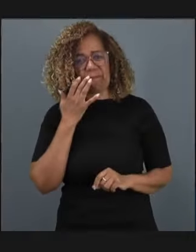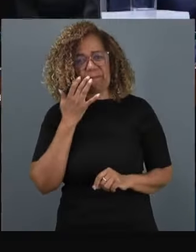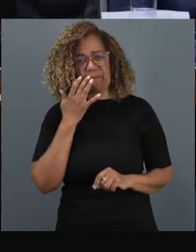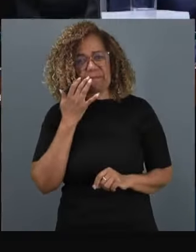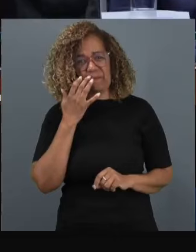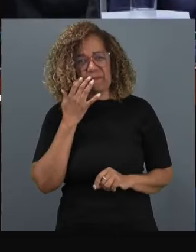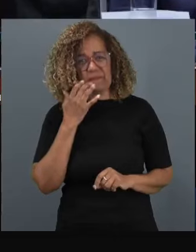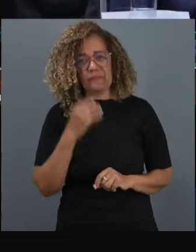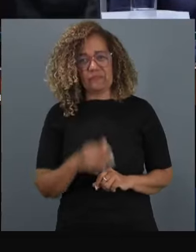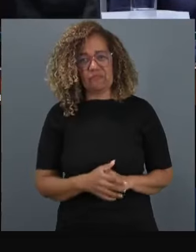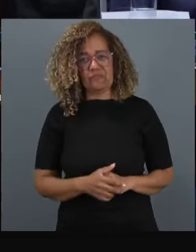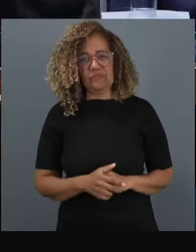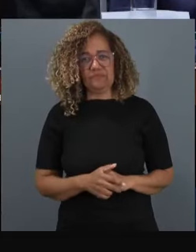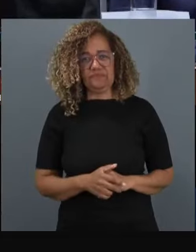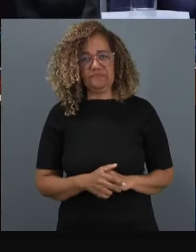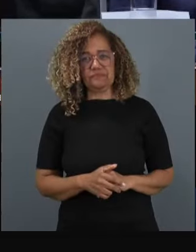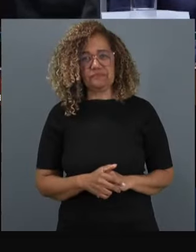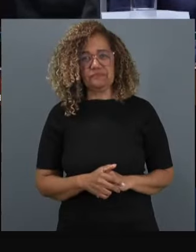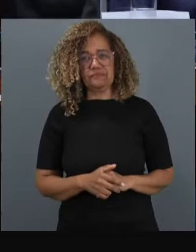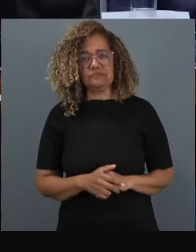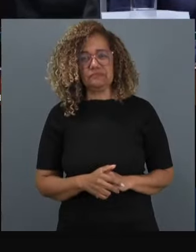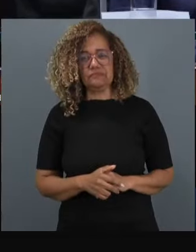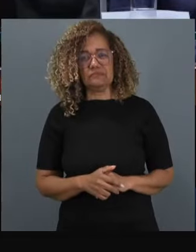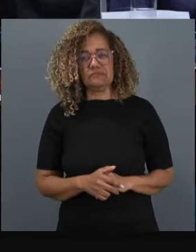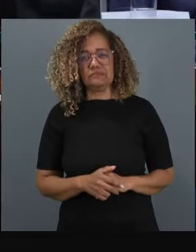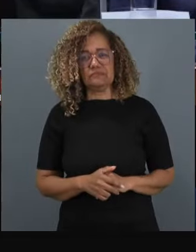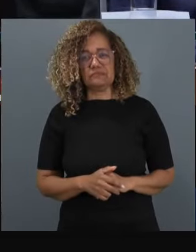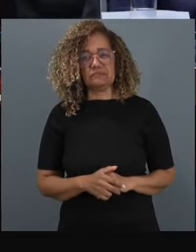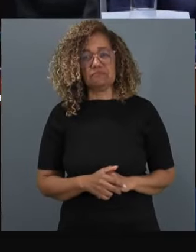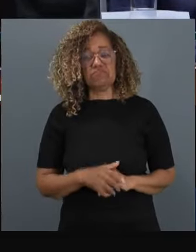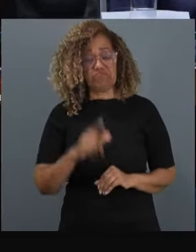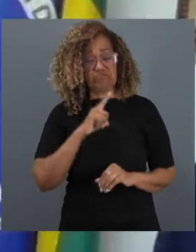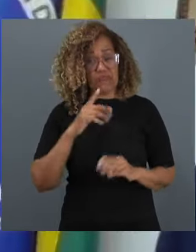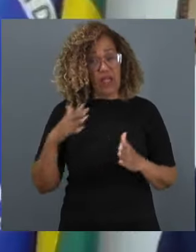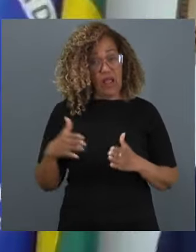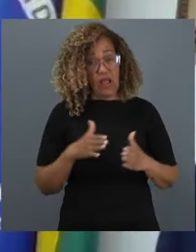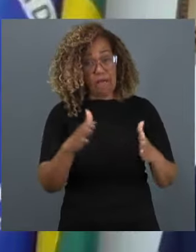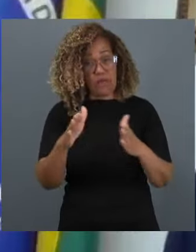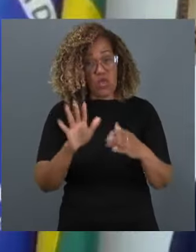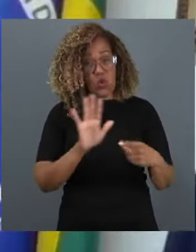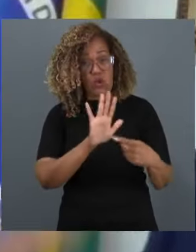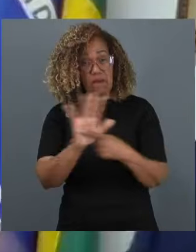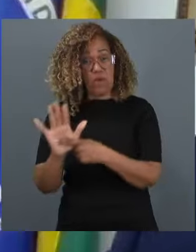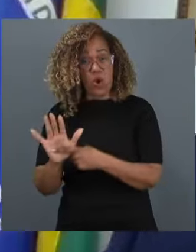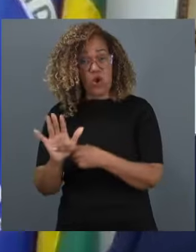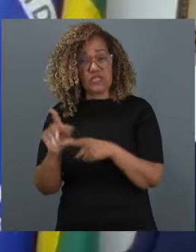15 segundos. Que leva para outros caminhos que a gente vê aí,